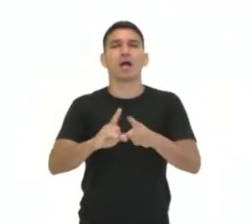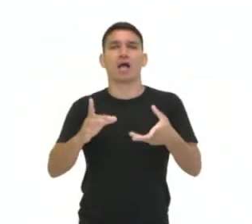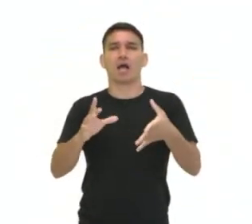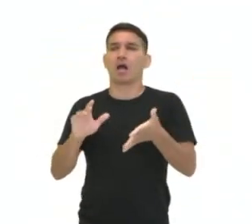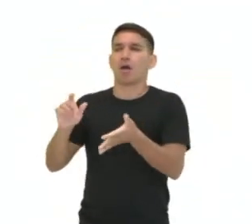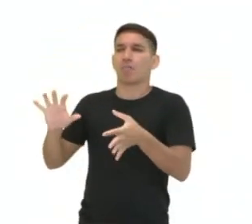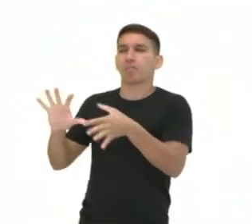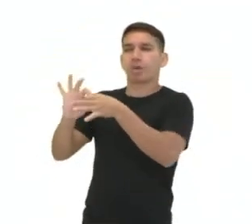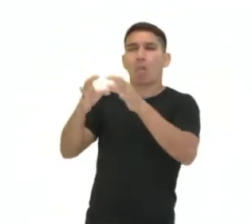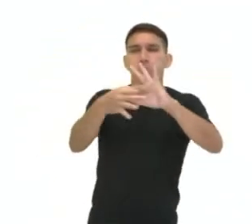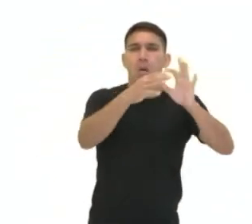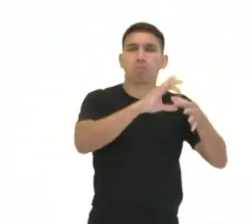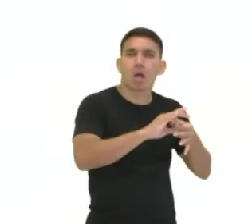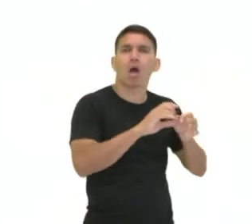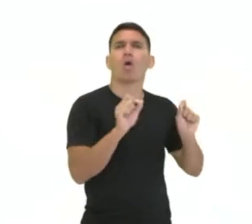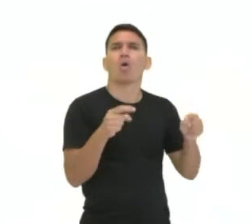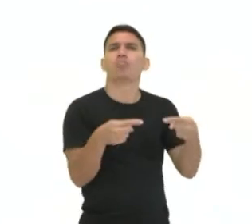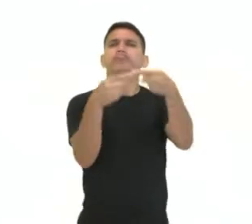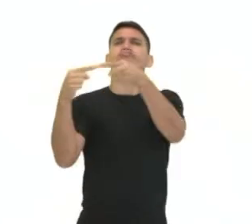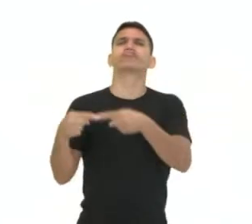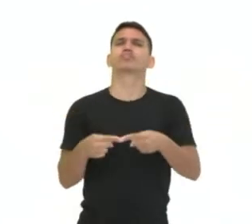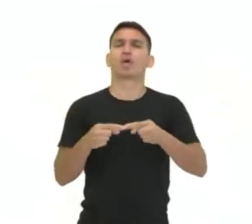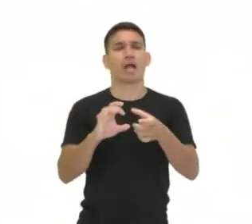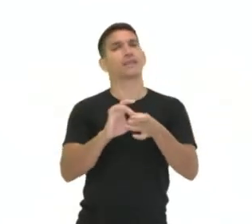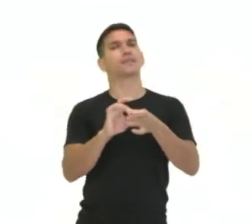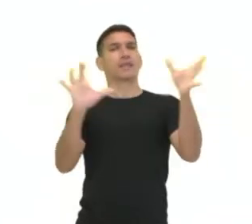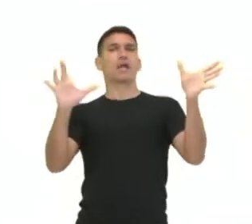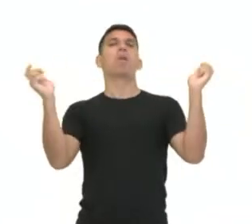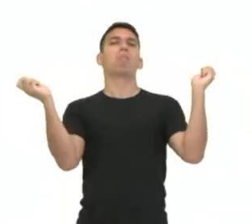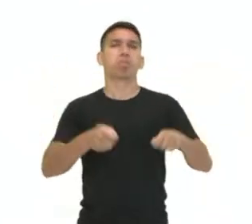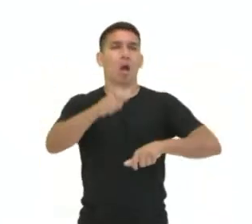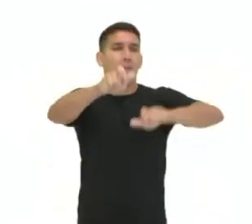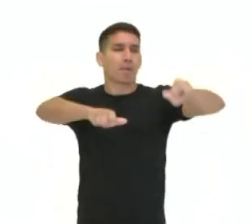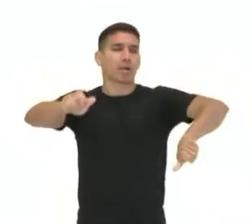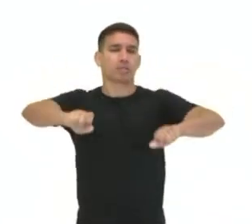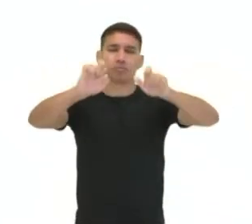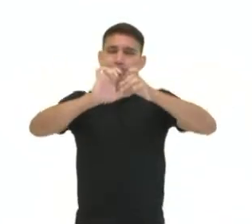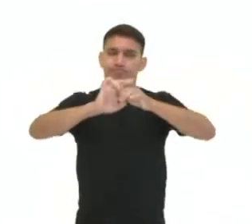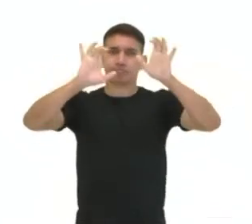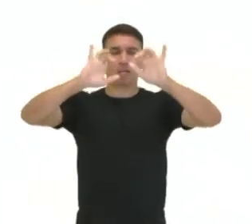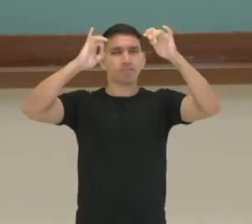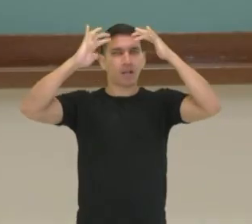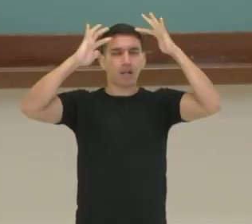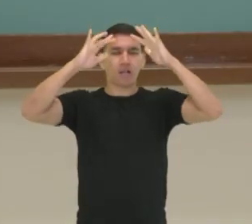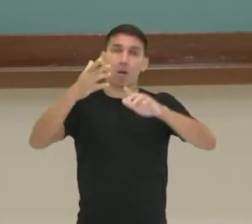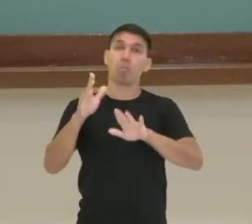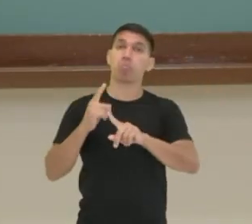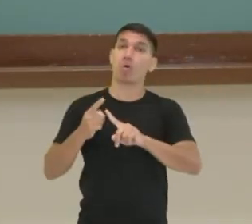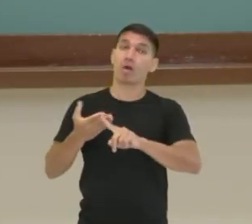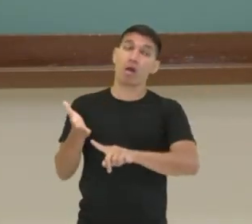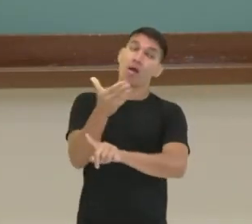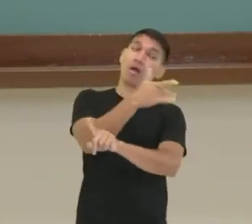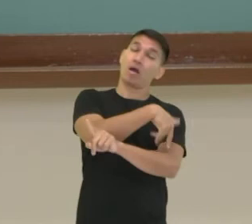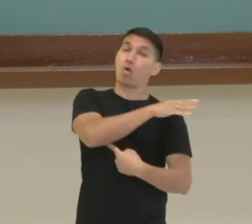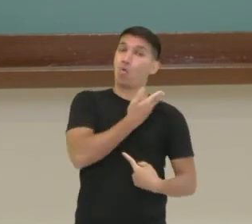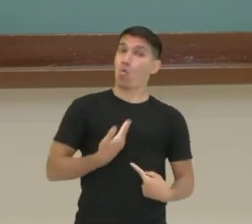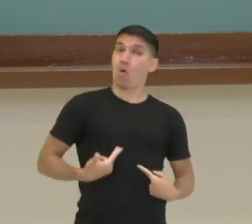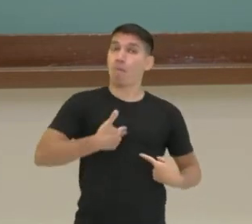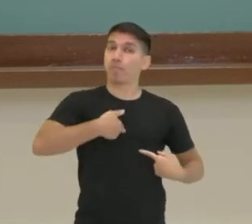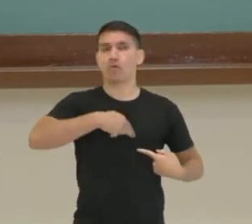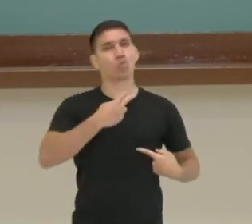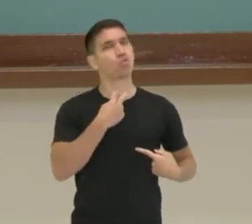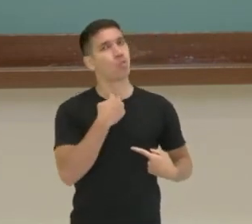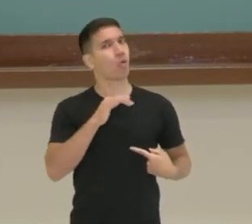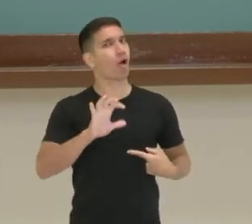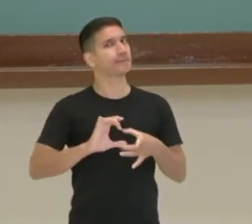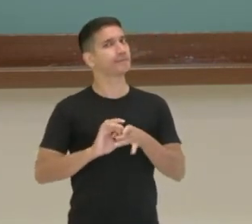Constituição. Havia uma ampla liberdade aí de pensamento, expressão e associação. Coisas que no governo varguista não havia toda